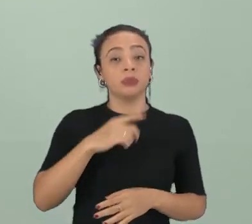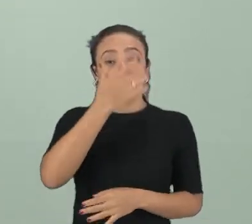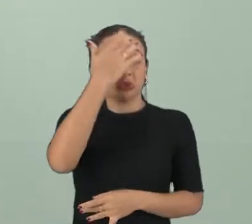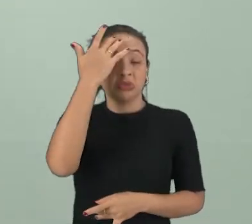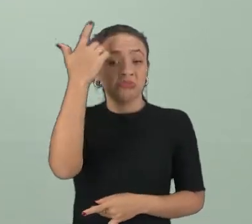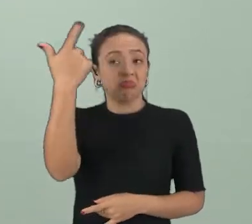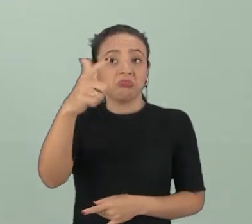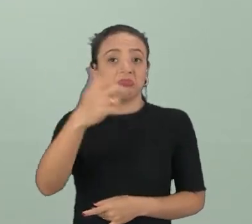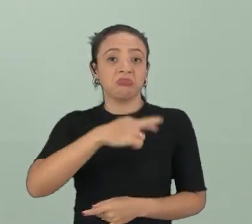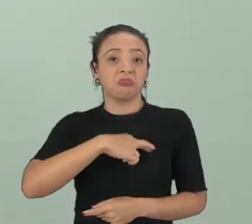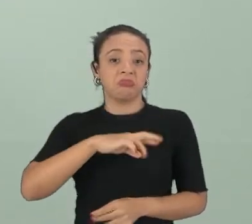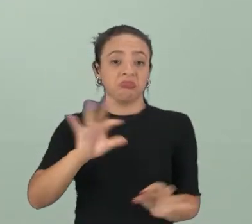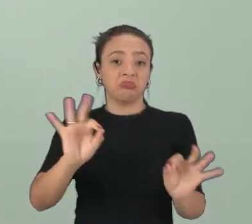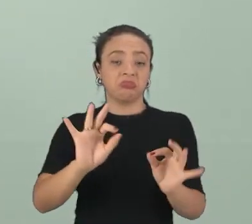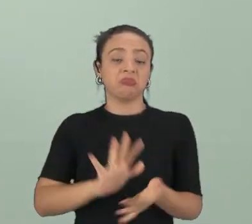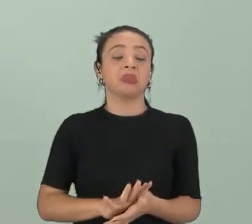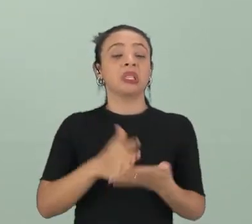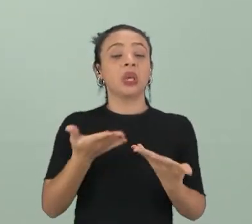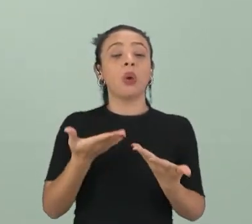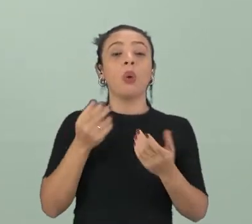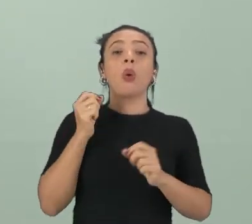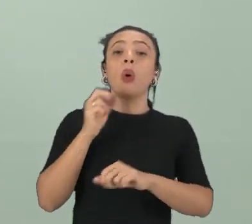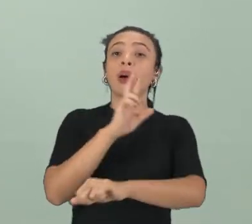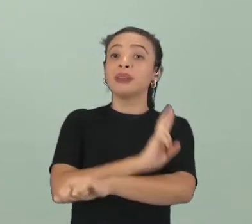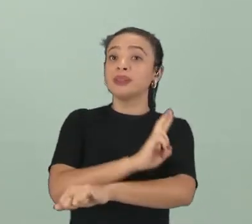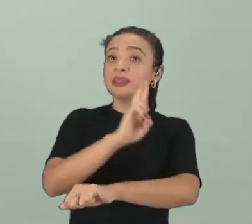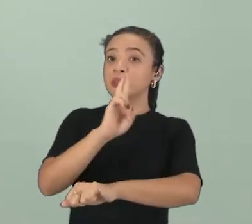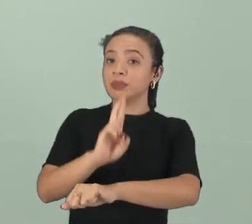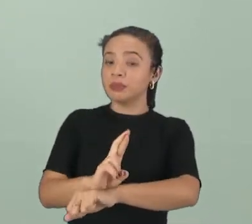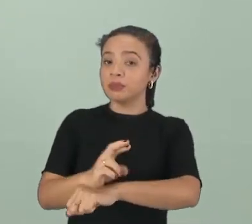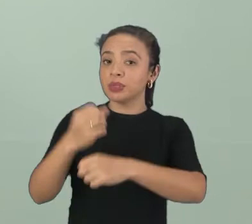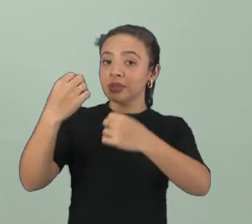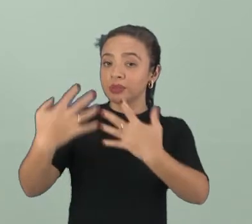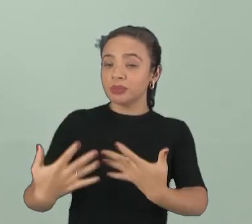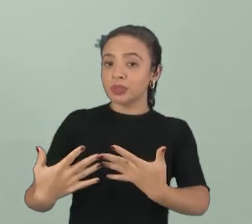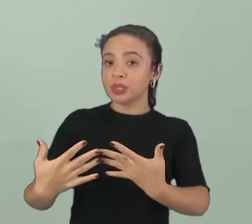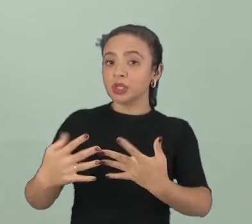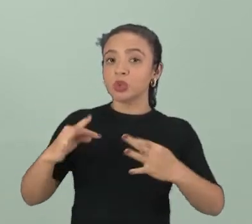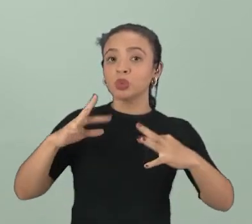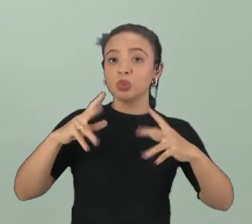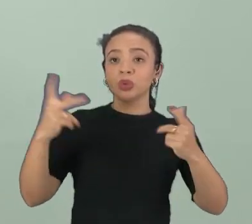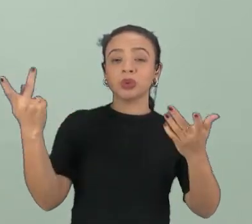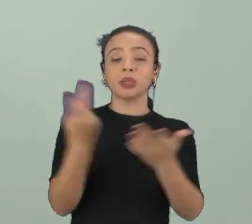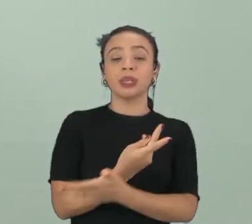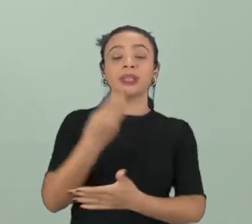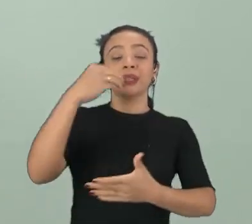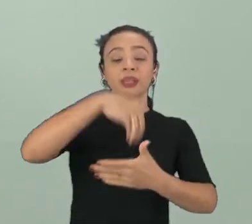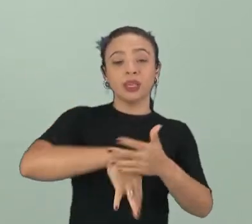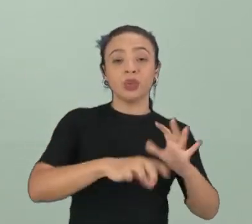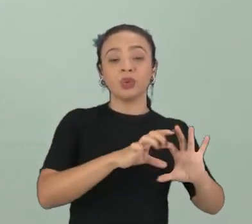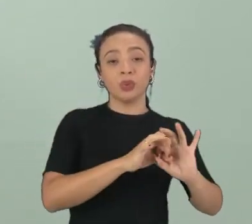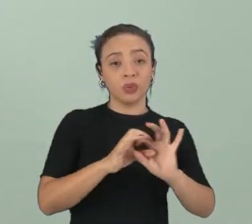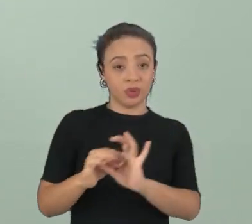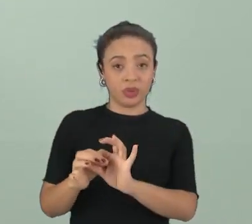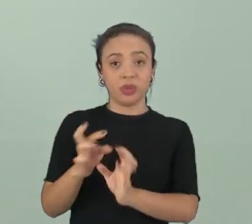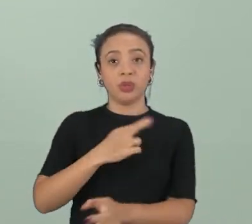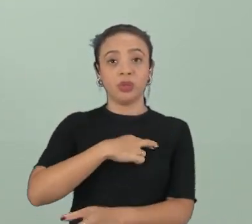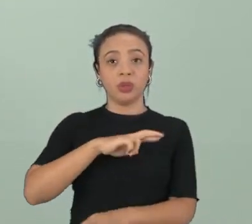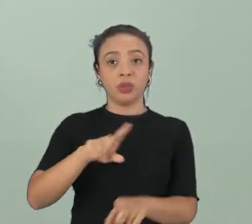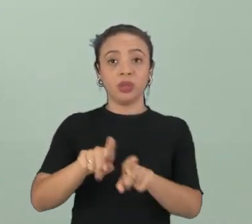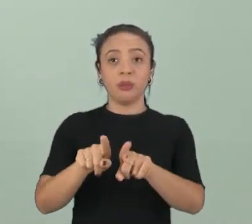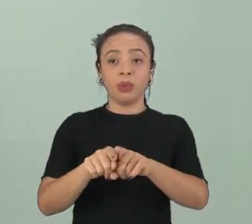que não tem religião então ensino religioso ensina discutir o fenômeno religioso e ensina o convívio